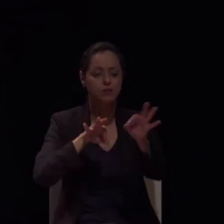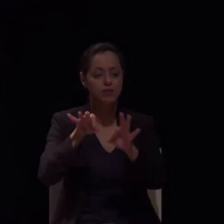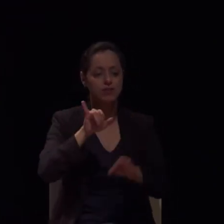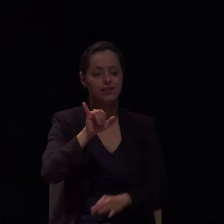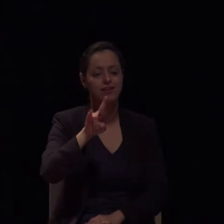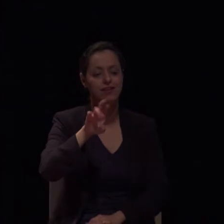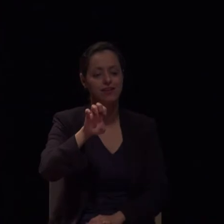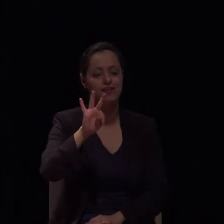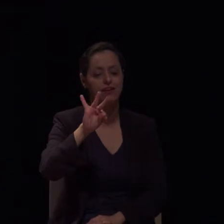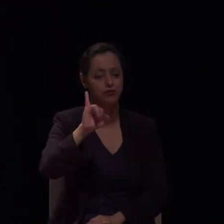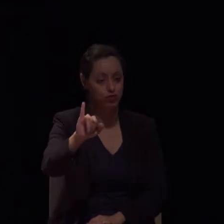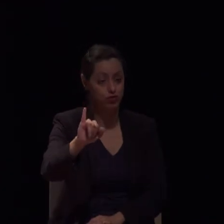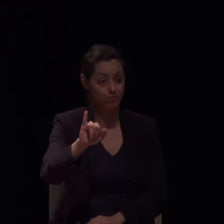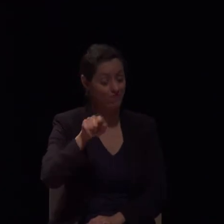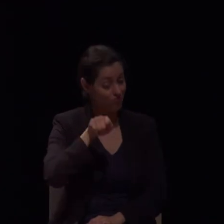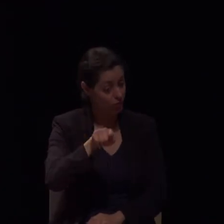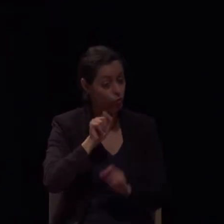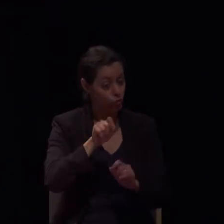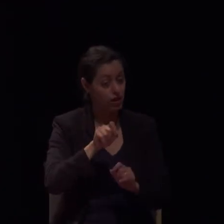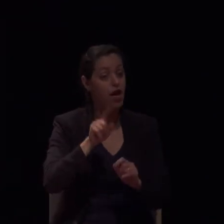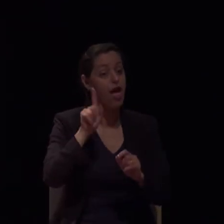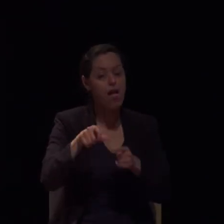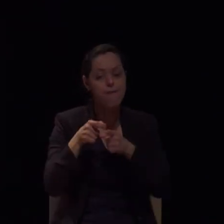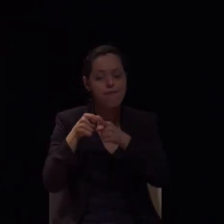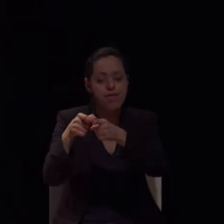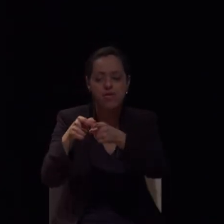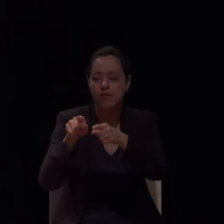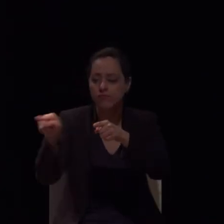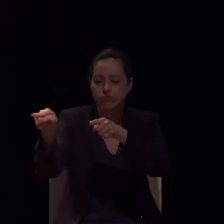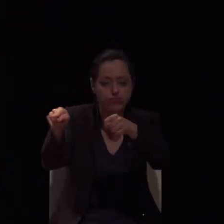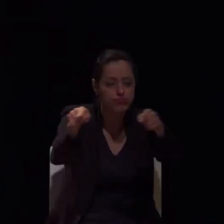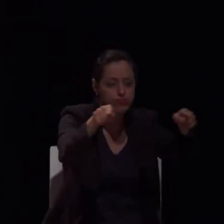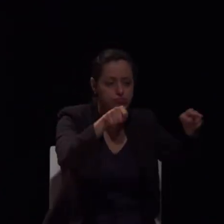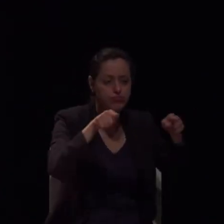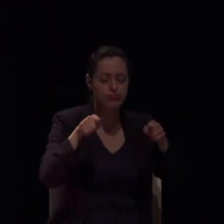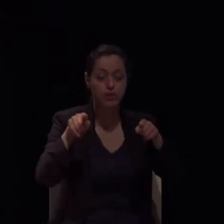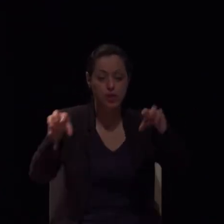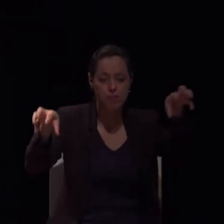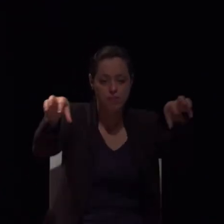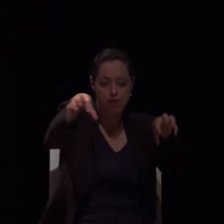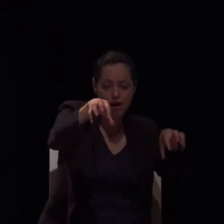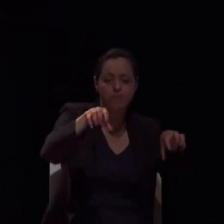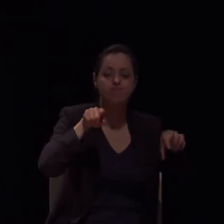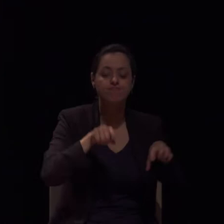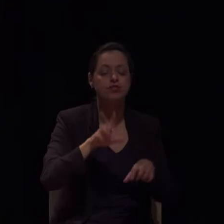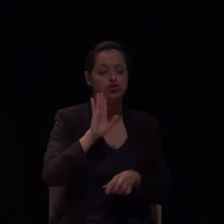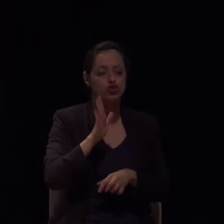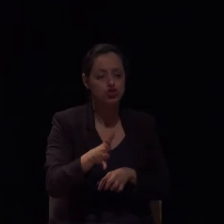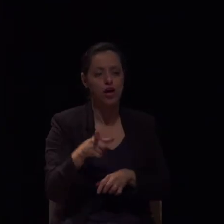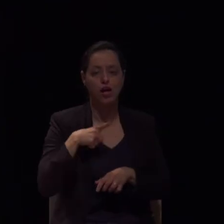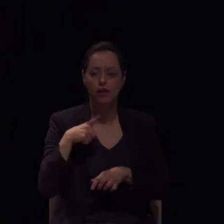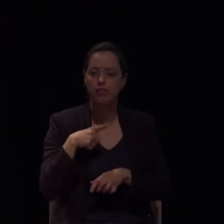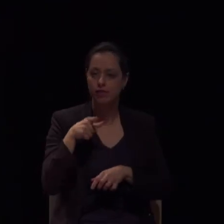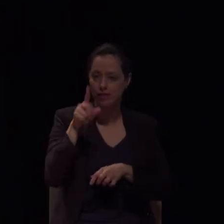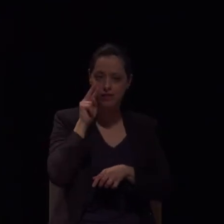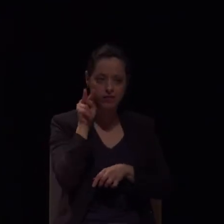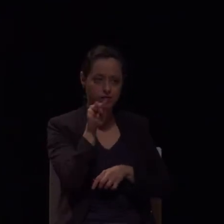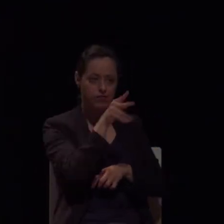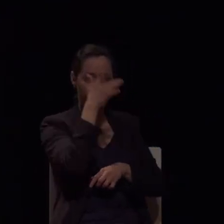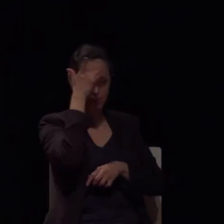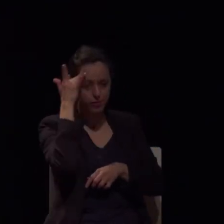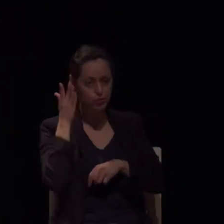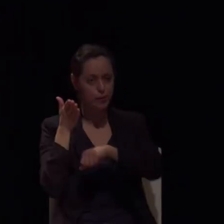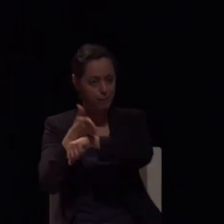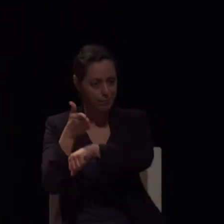para acontecer na periferia então ele aconteceu em duas edições inclusive eu estou muito feliz de ver aqui na platéia pessoas que